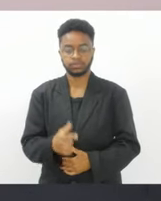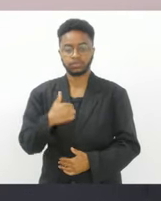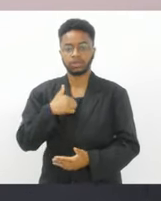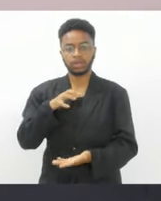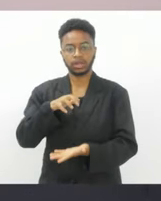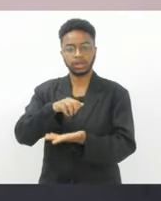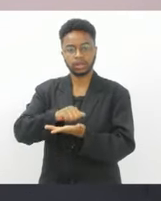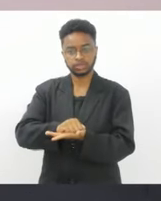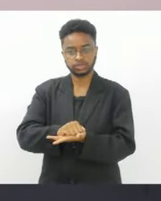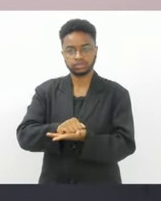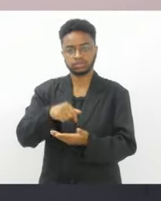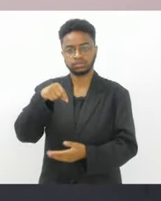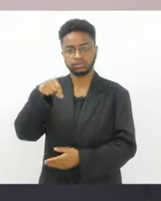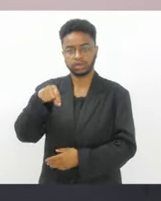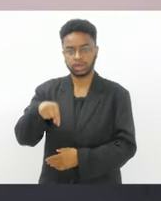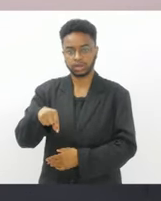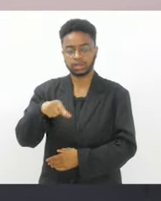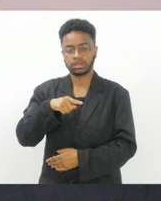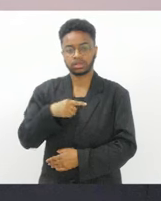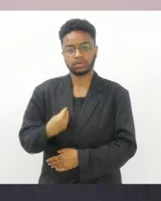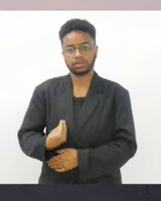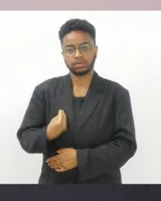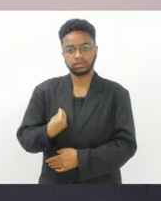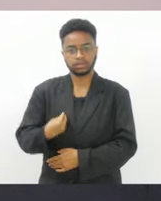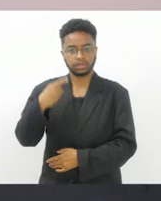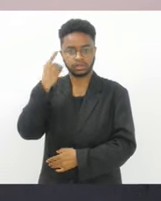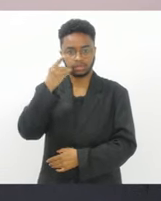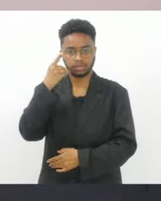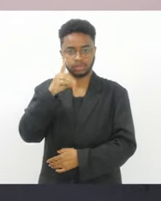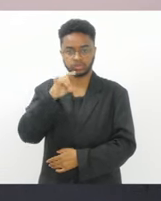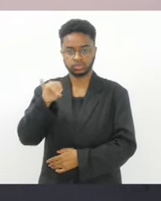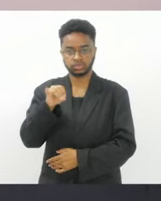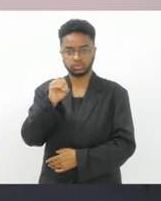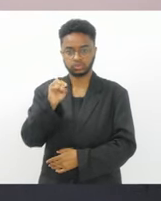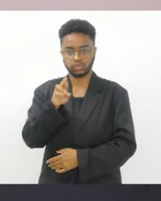à mesa o deputado Jordi,